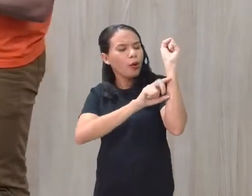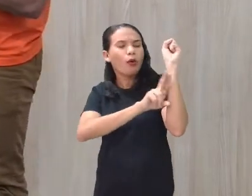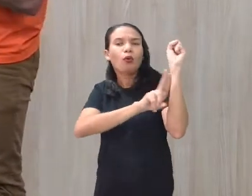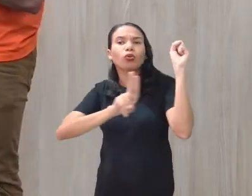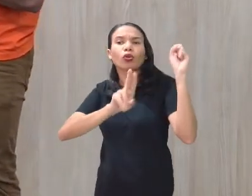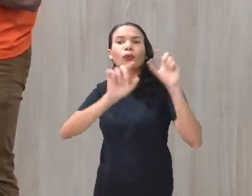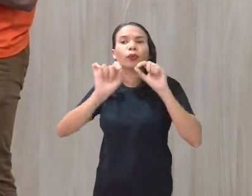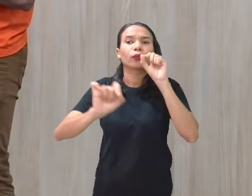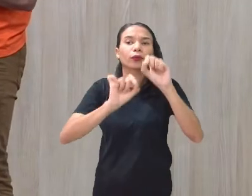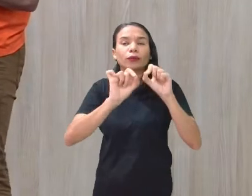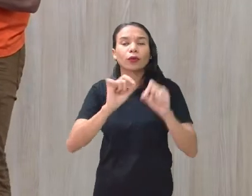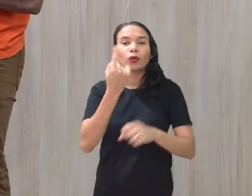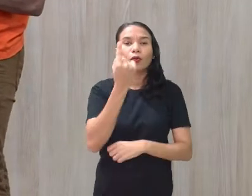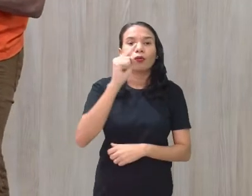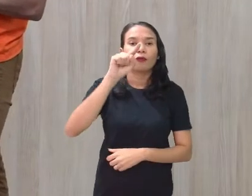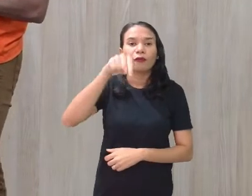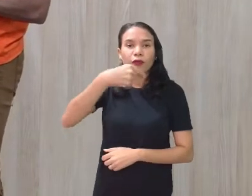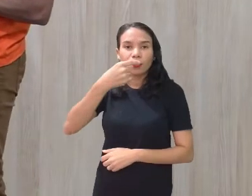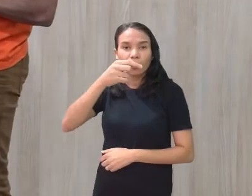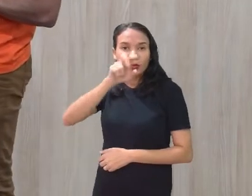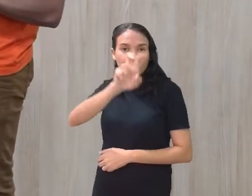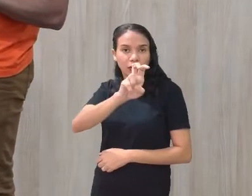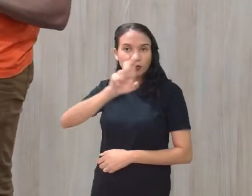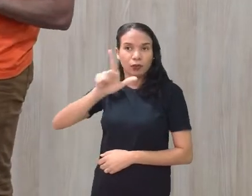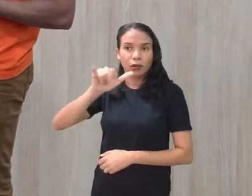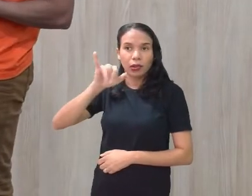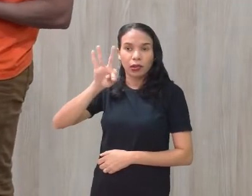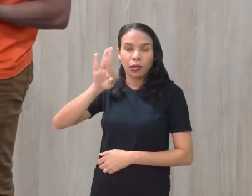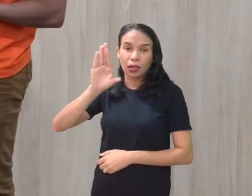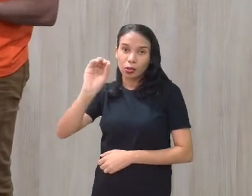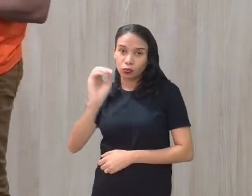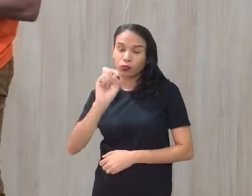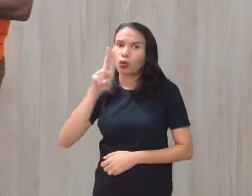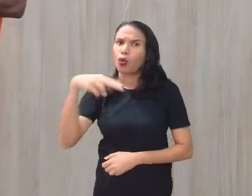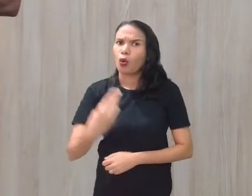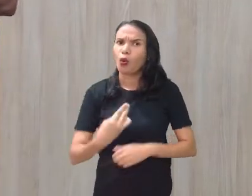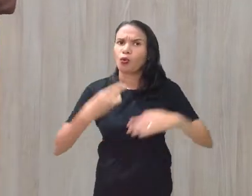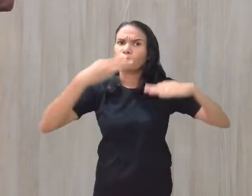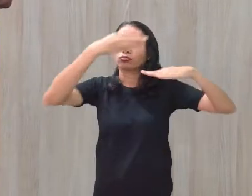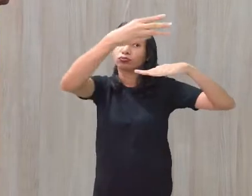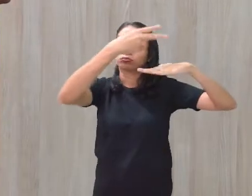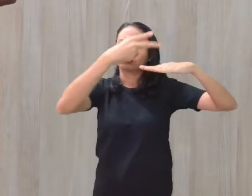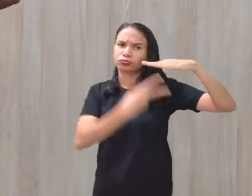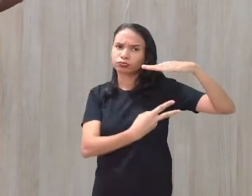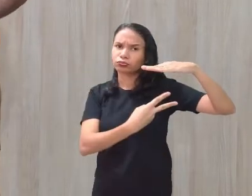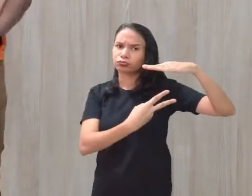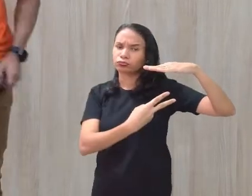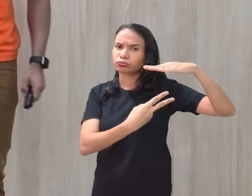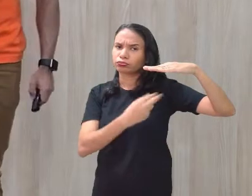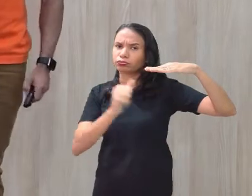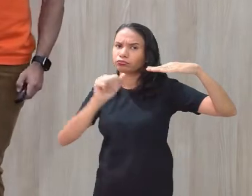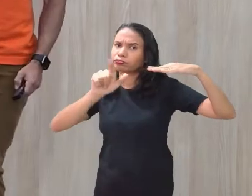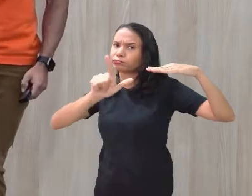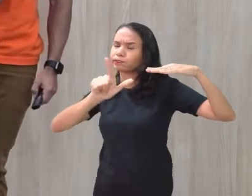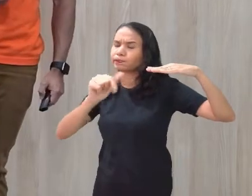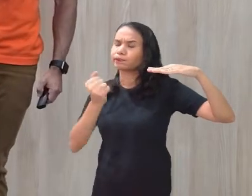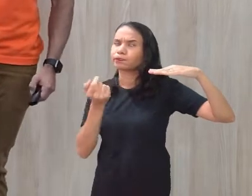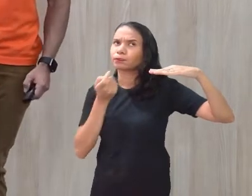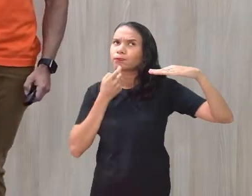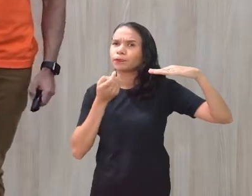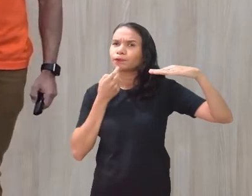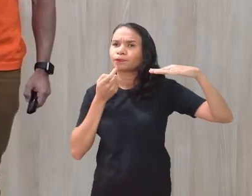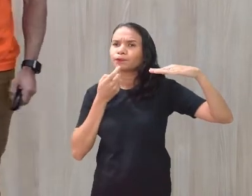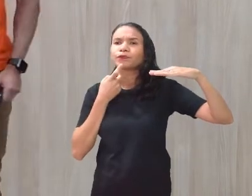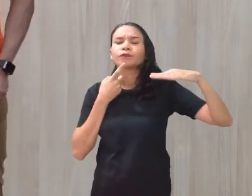encontra aí 1,5 litros ou você encontra 3,5 litros. Você pode notar que